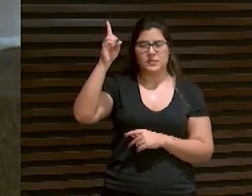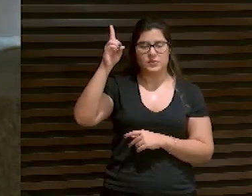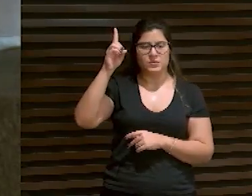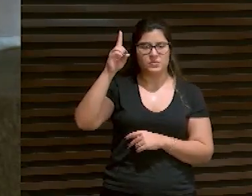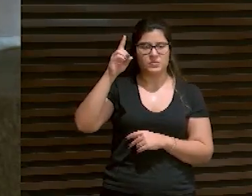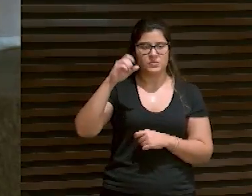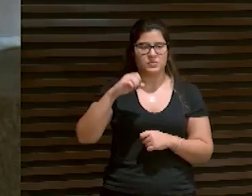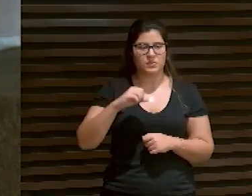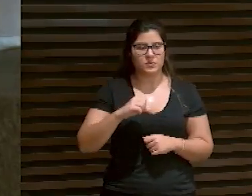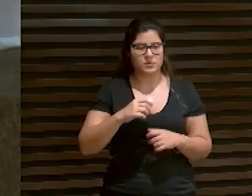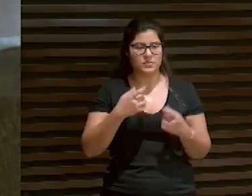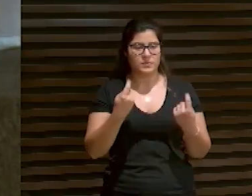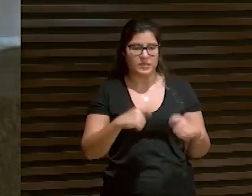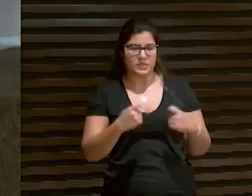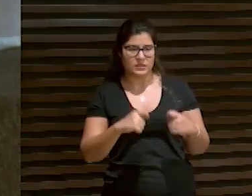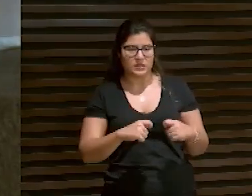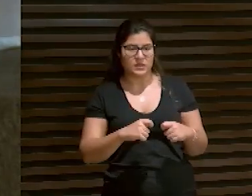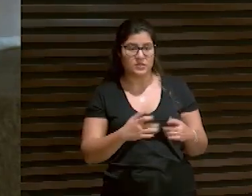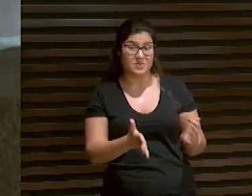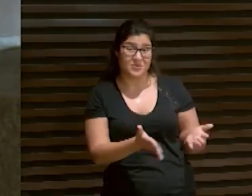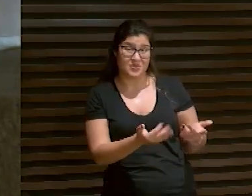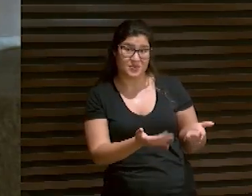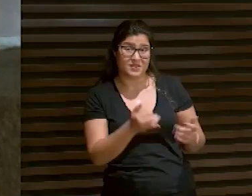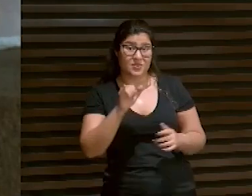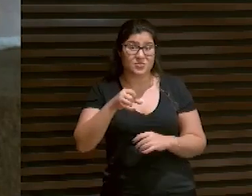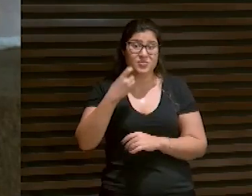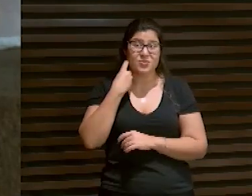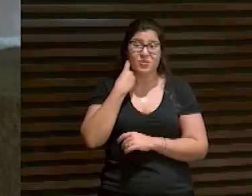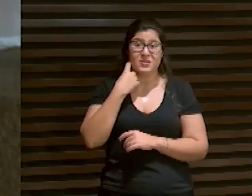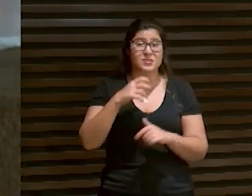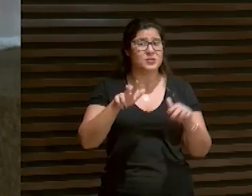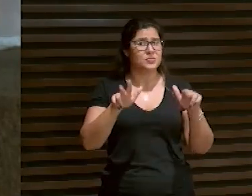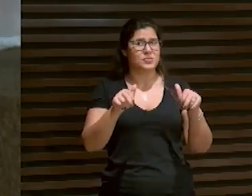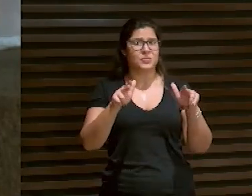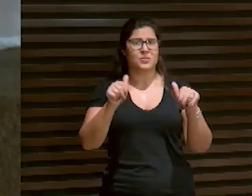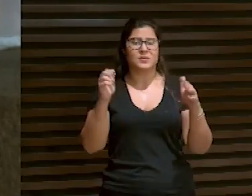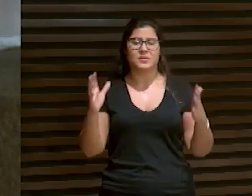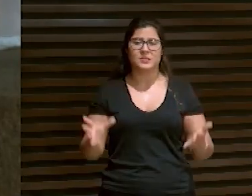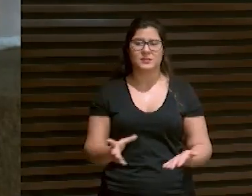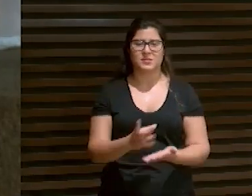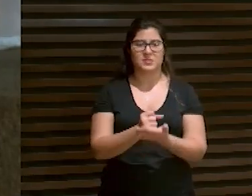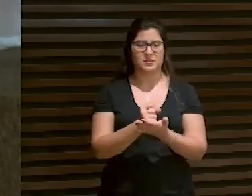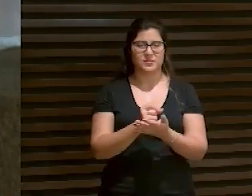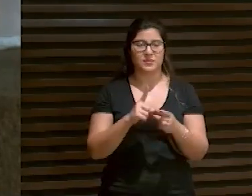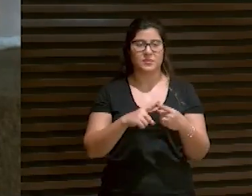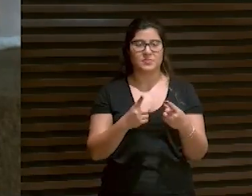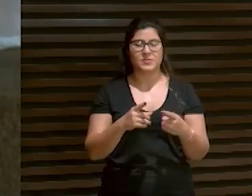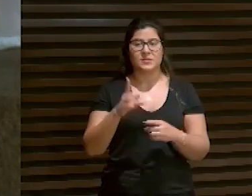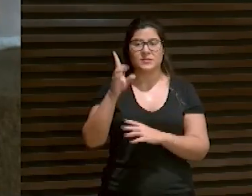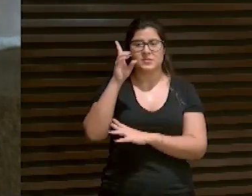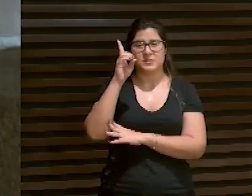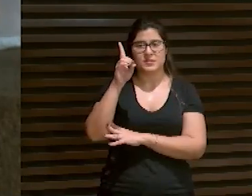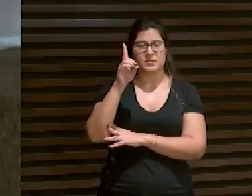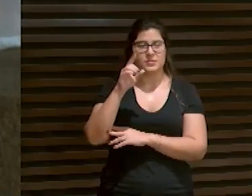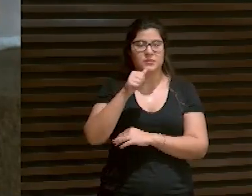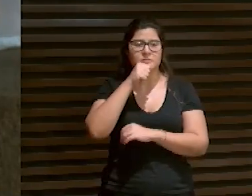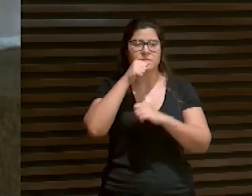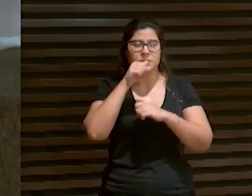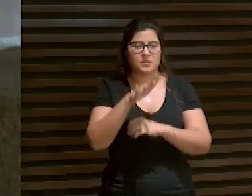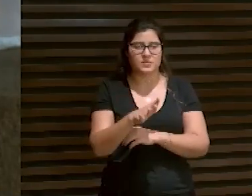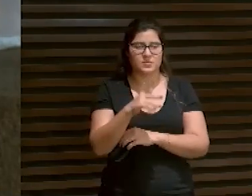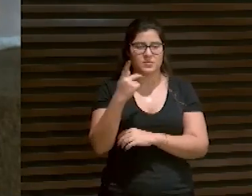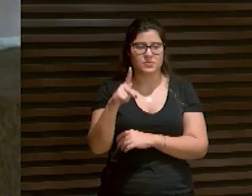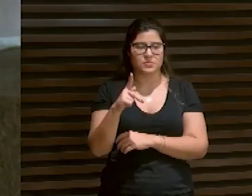e pregar contra aquele povo, jamais que eles seriam salvos. Mas Deus abençoa a sua palavra. Irmãos, glória a